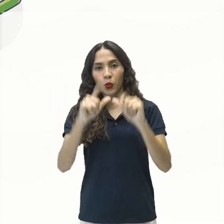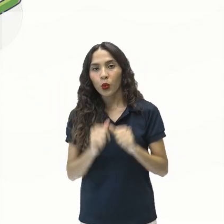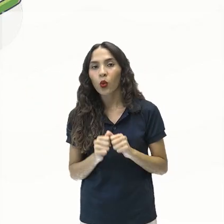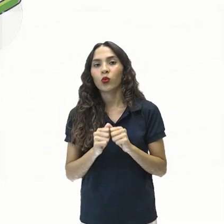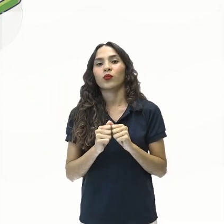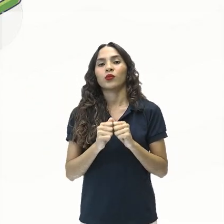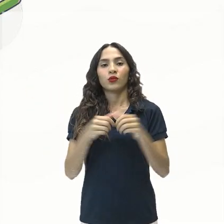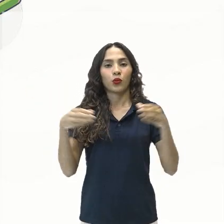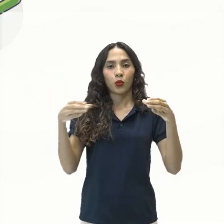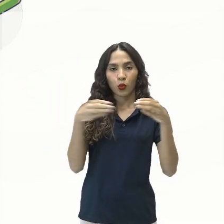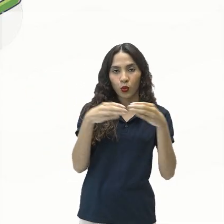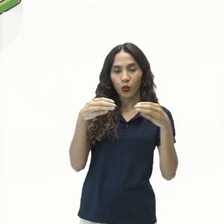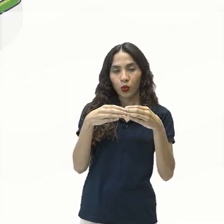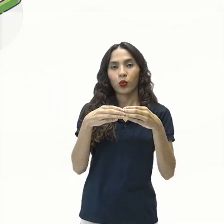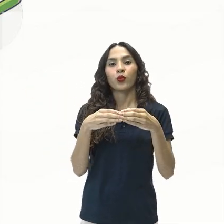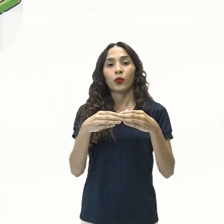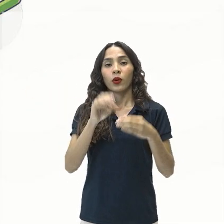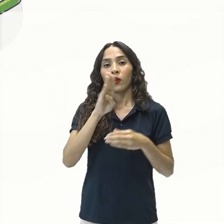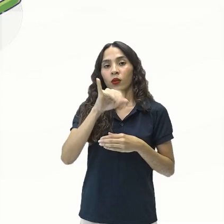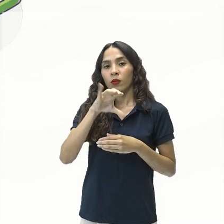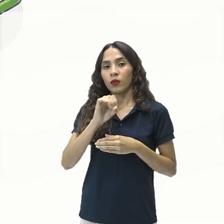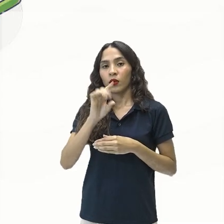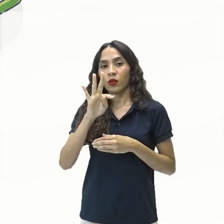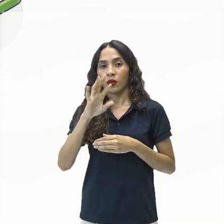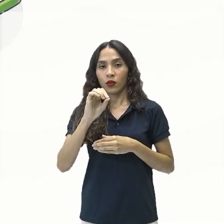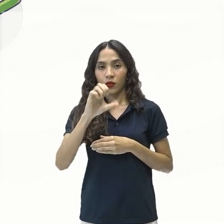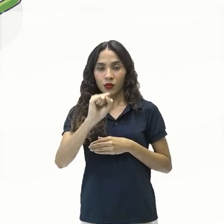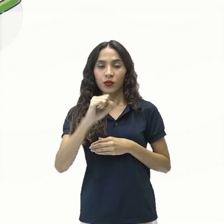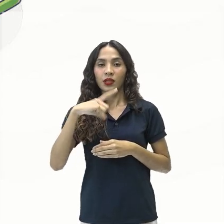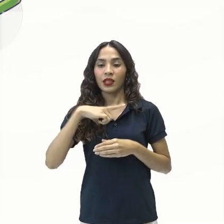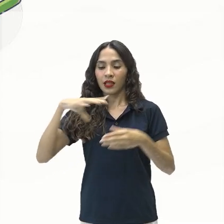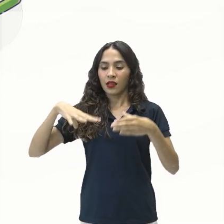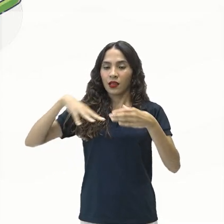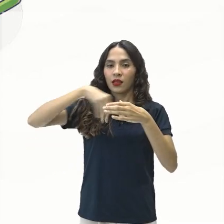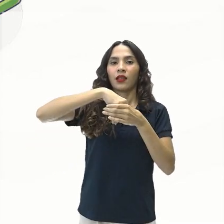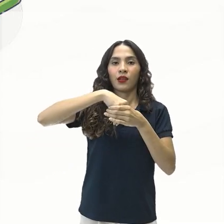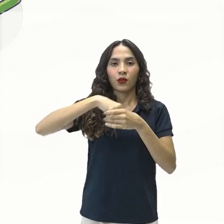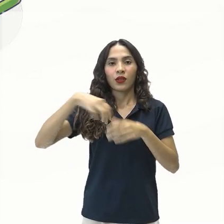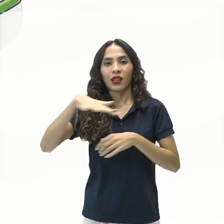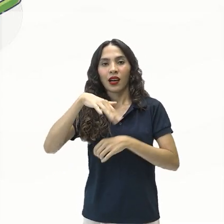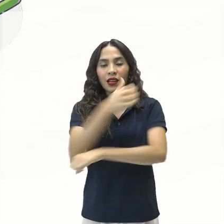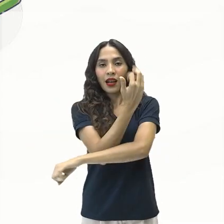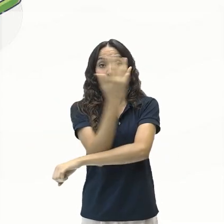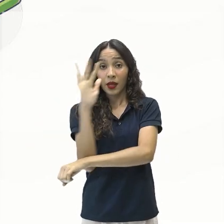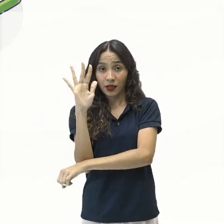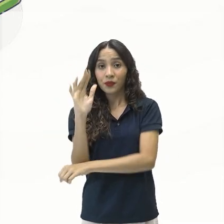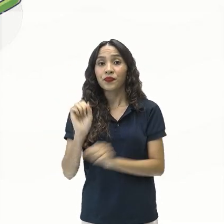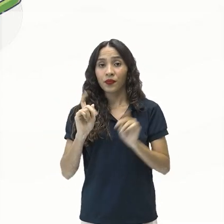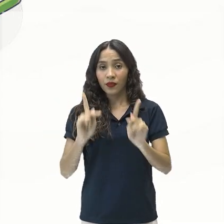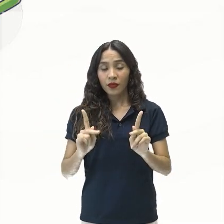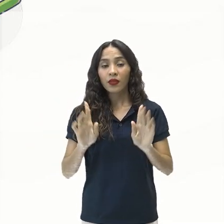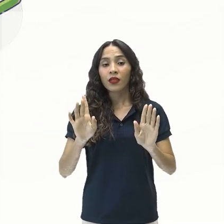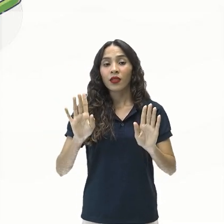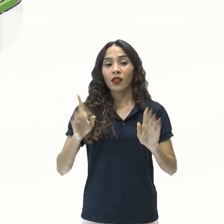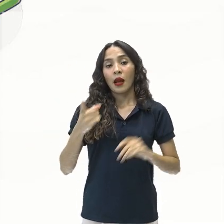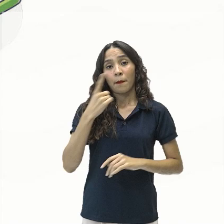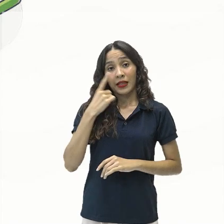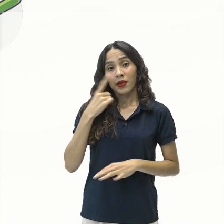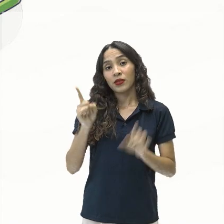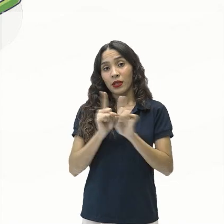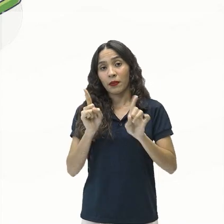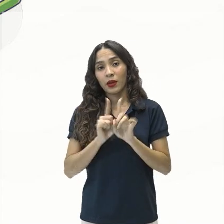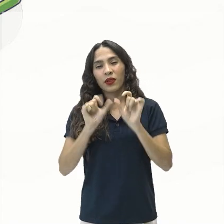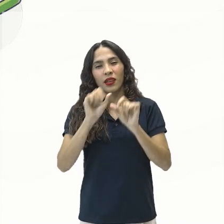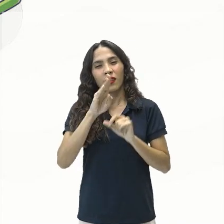fazem parte ali dos fatores bióticos que estão inclusos no meio ambiente. Vamos observar que esses